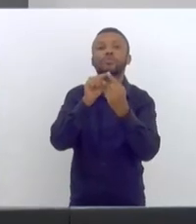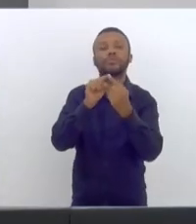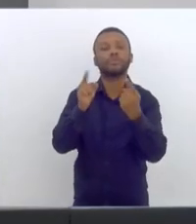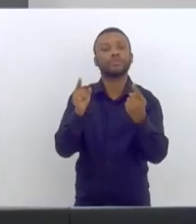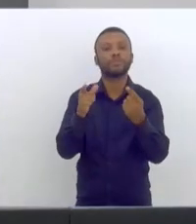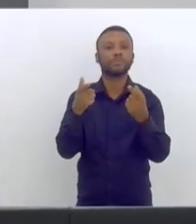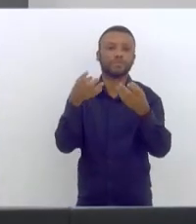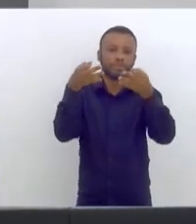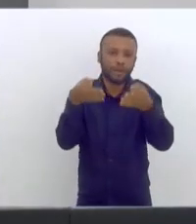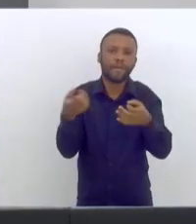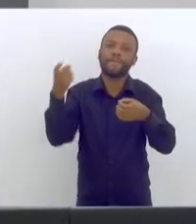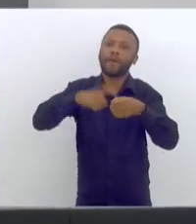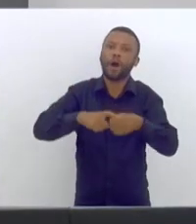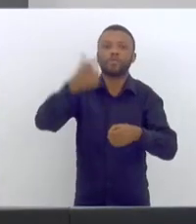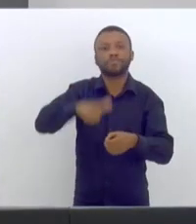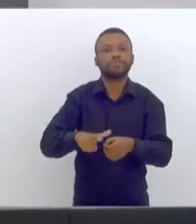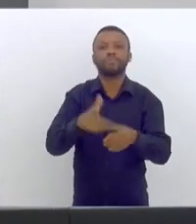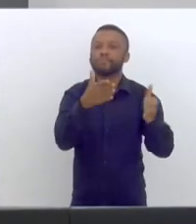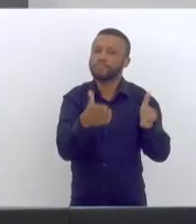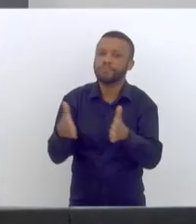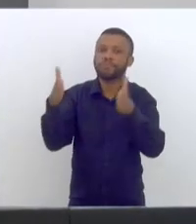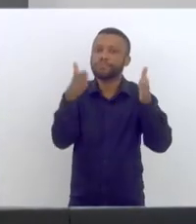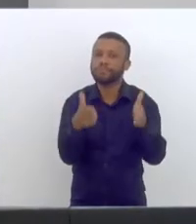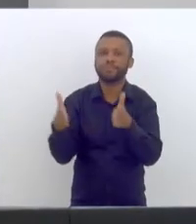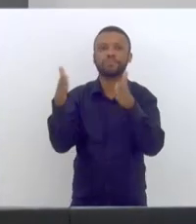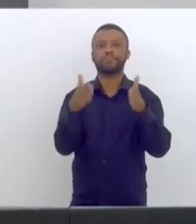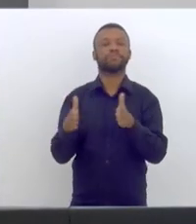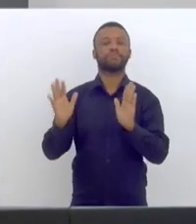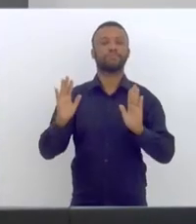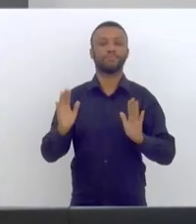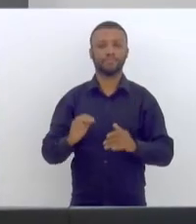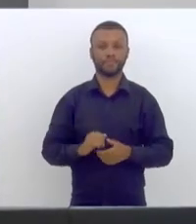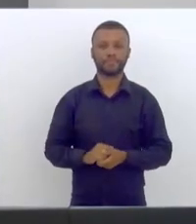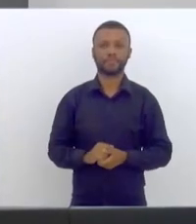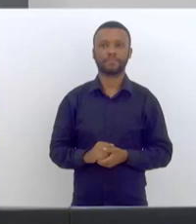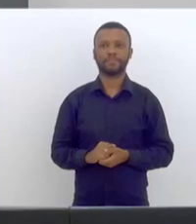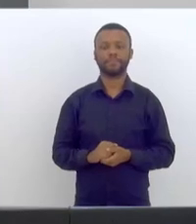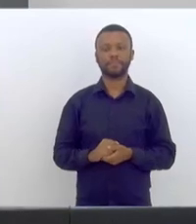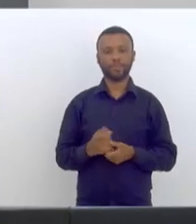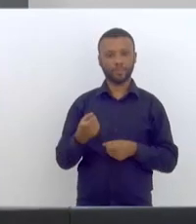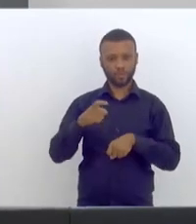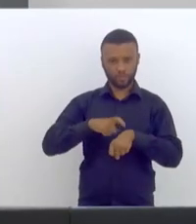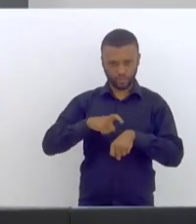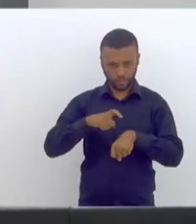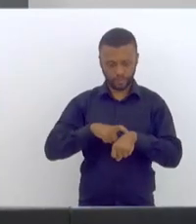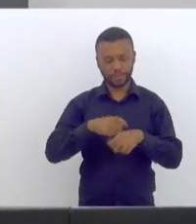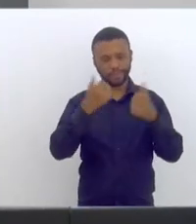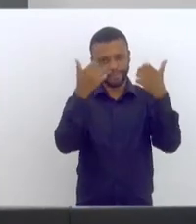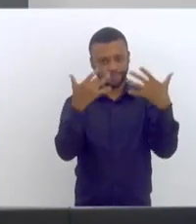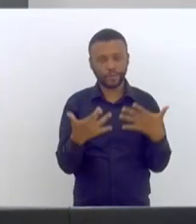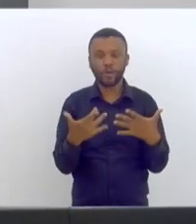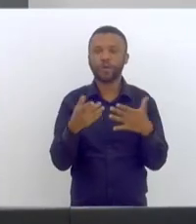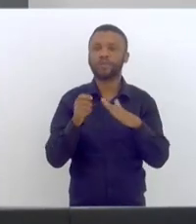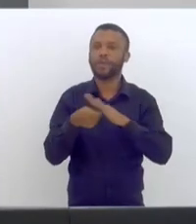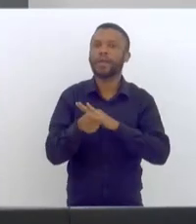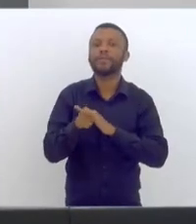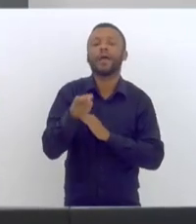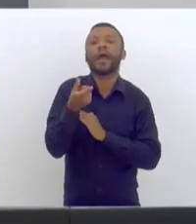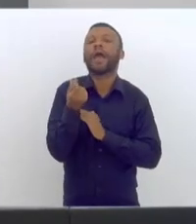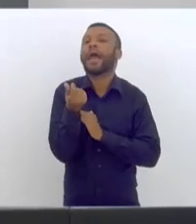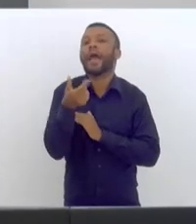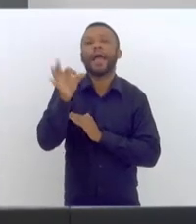que revolta a matriz resumo produto quando a gente entra no indicador de renda